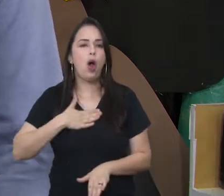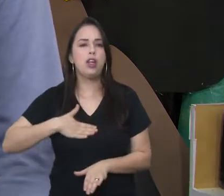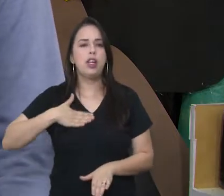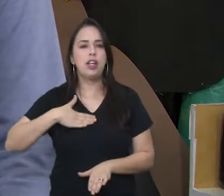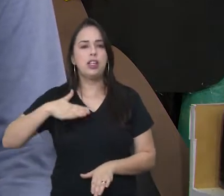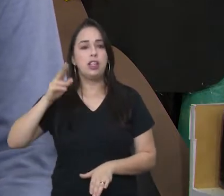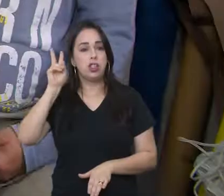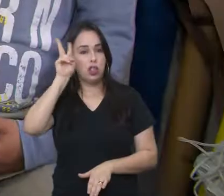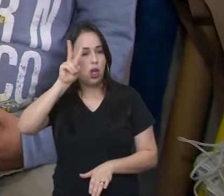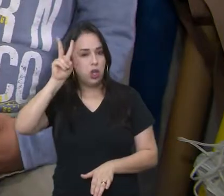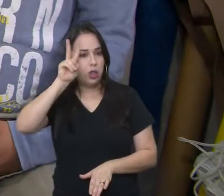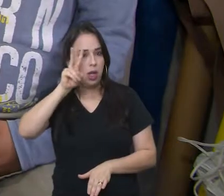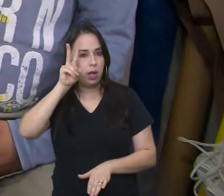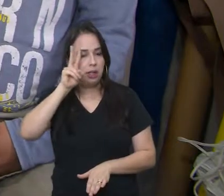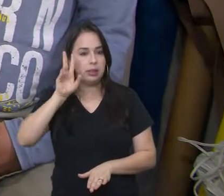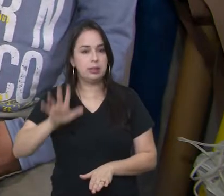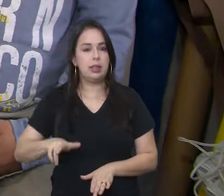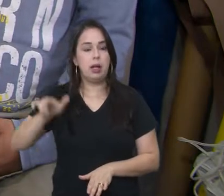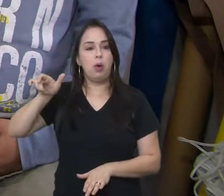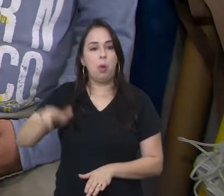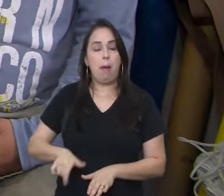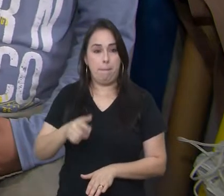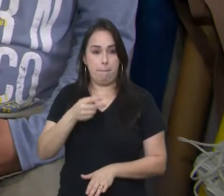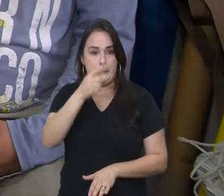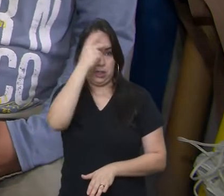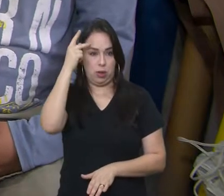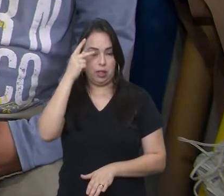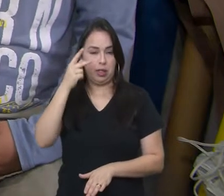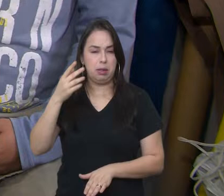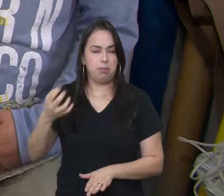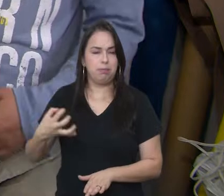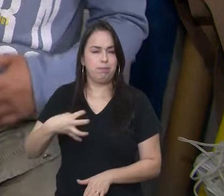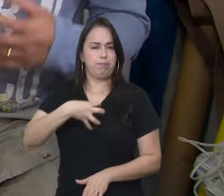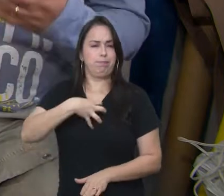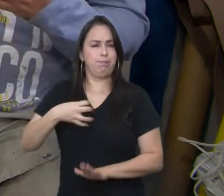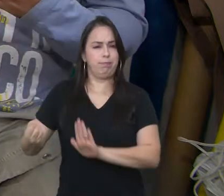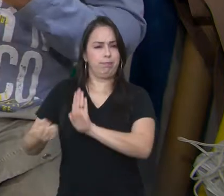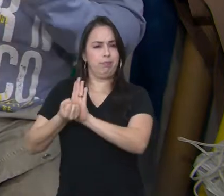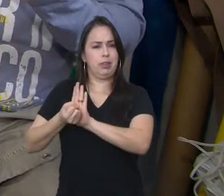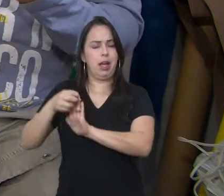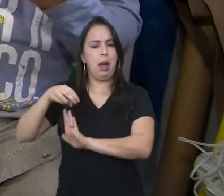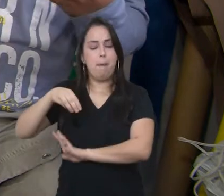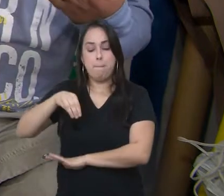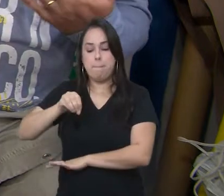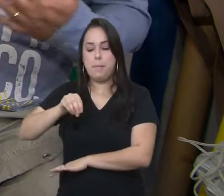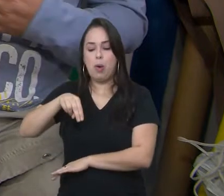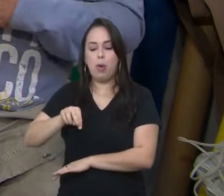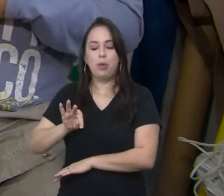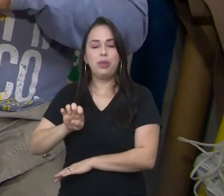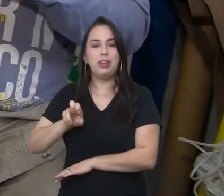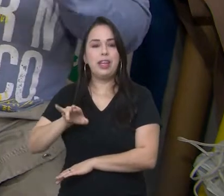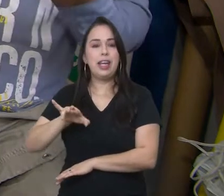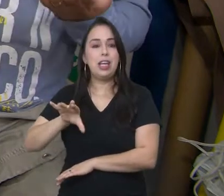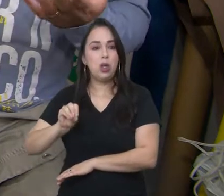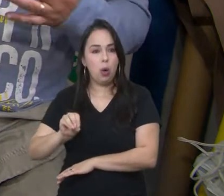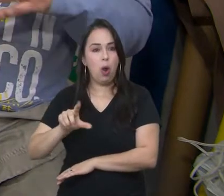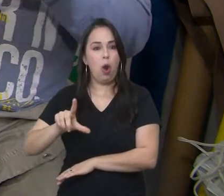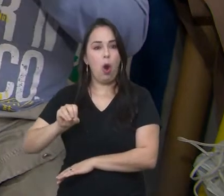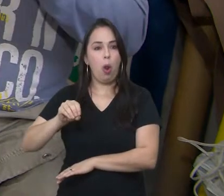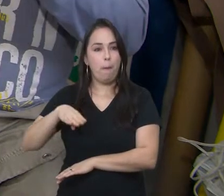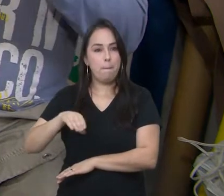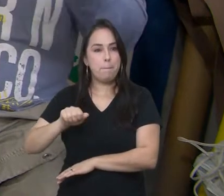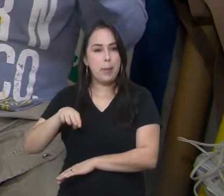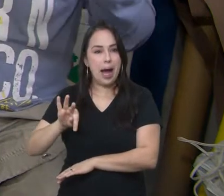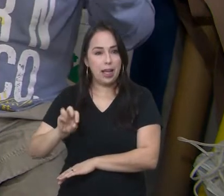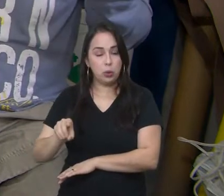tal. E uma pessoa que me marcou muito foi Monteiro Lobato, né? Então ele marcou muito as histórias do sítio,